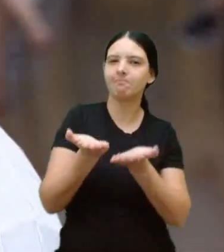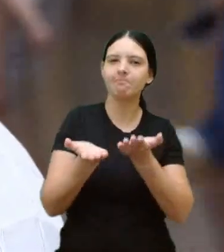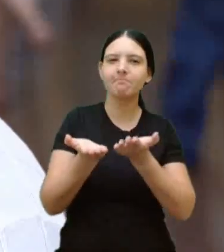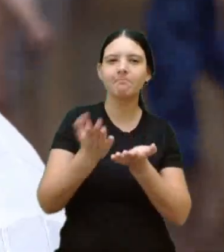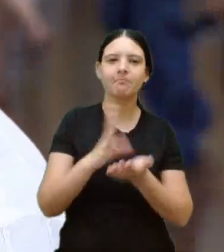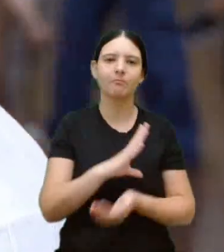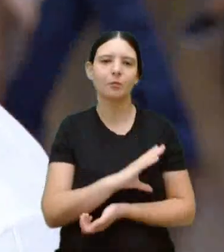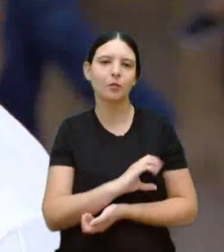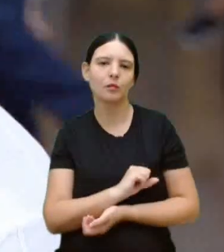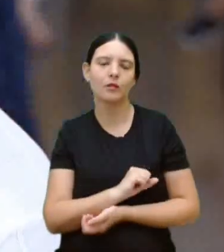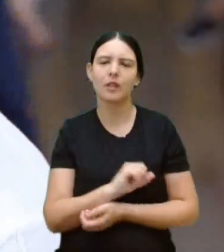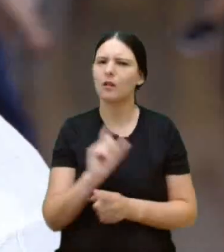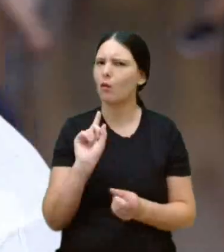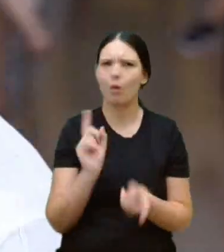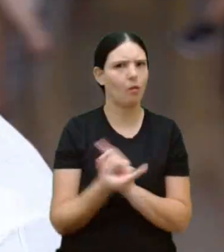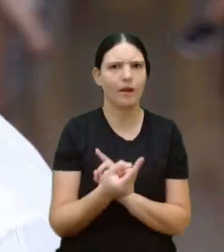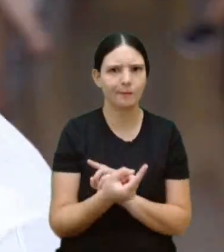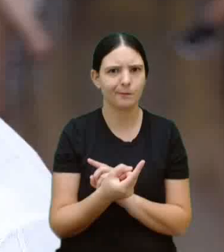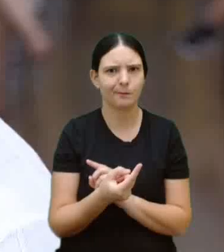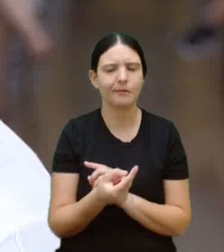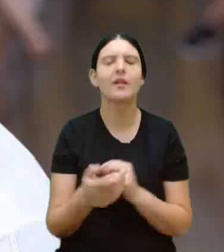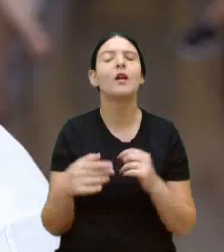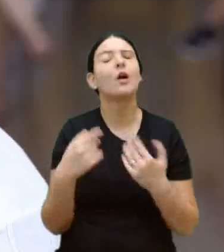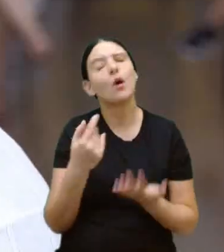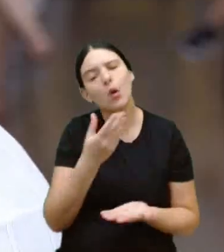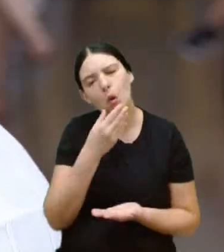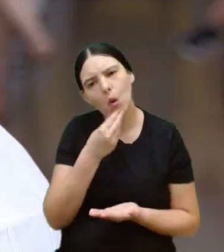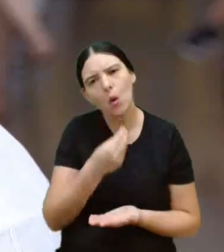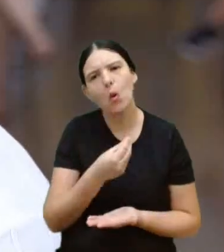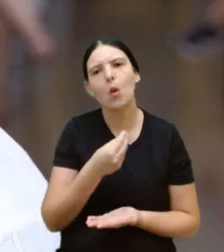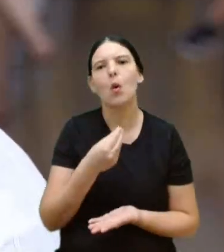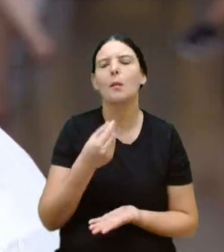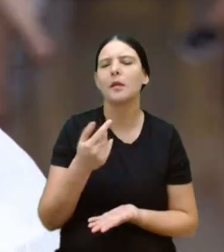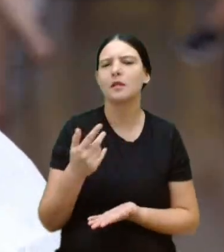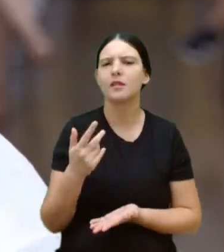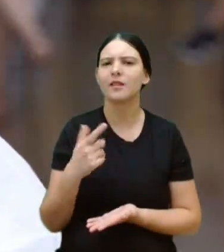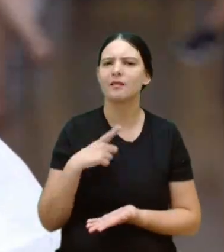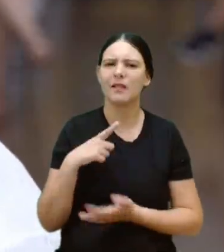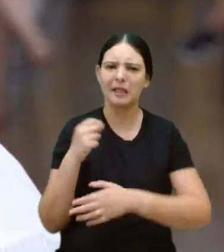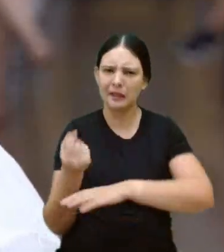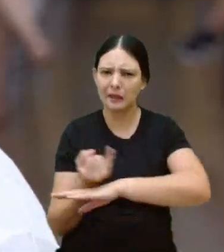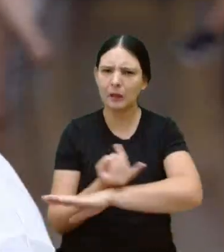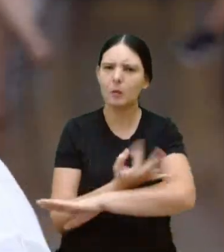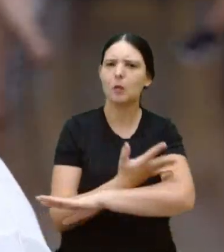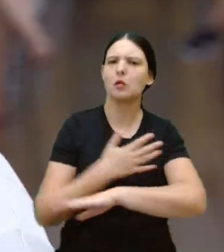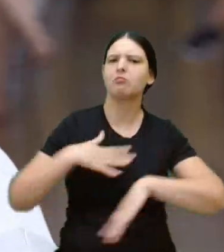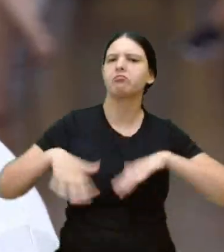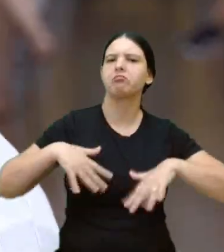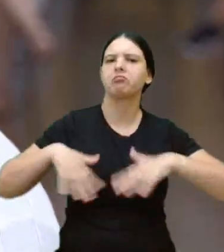pelo contrário. Um homem que se move por emoções e, nesse sentido,